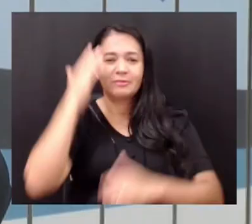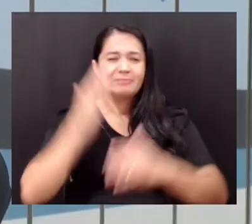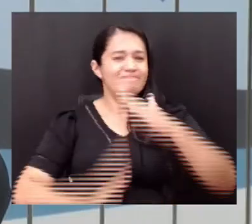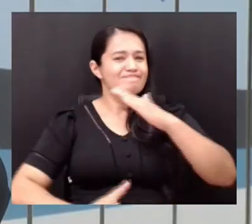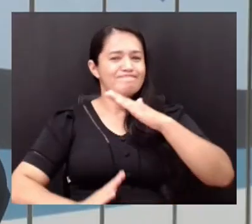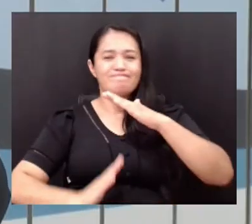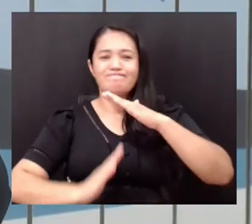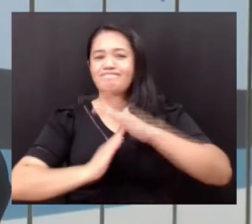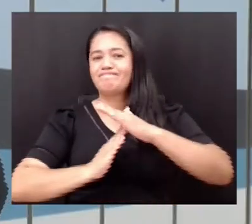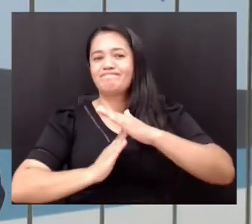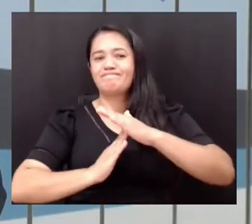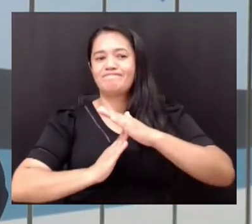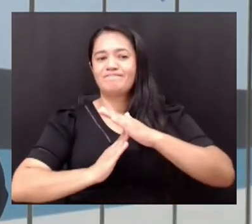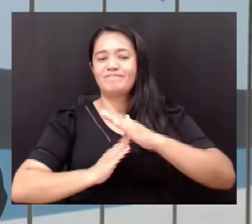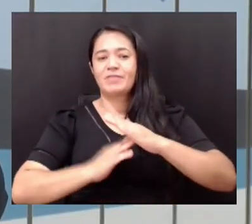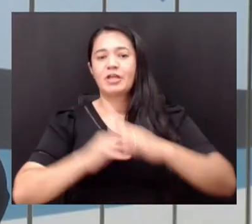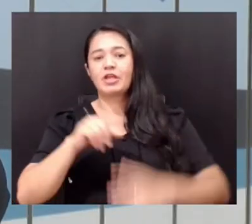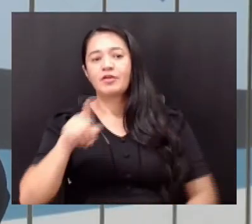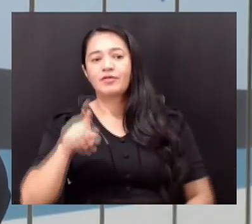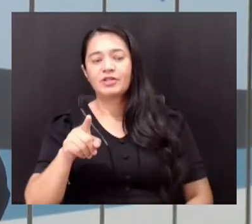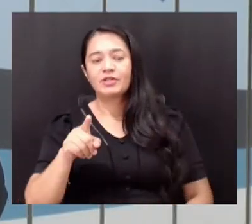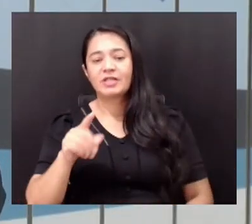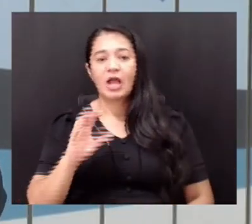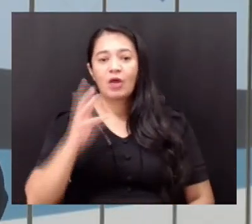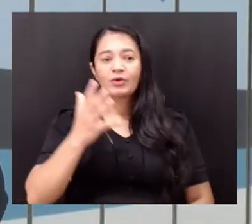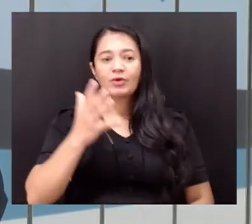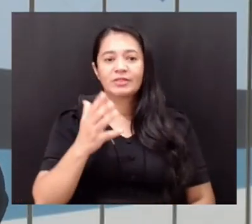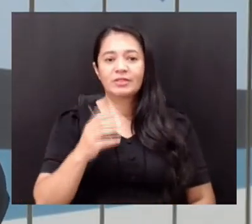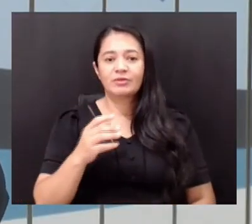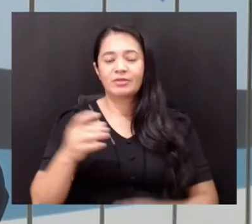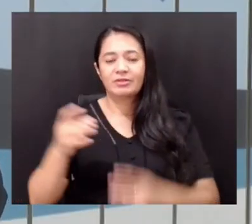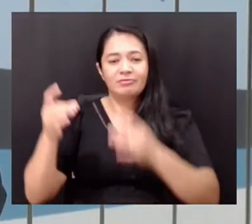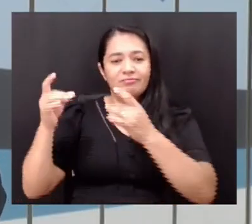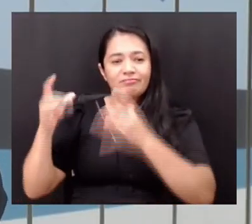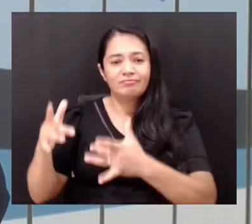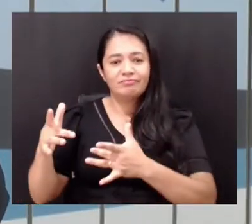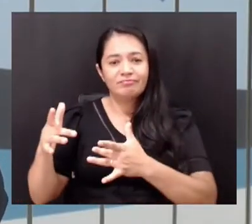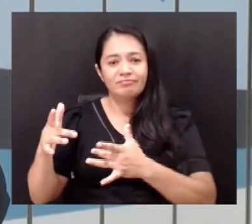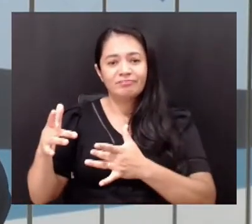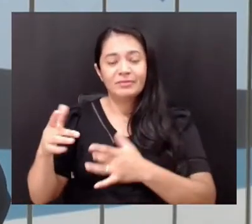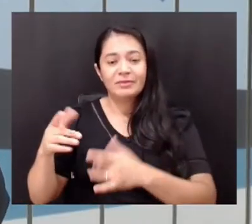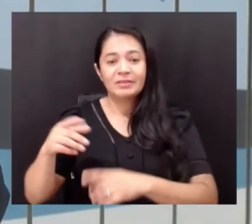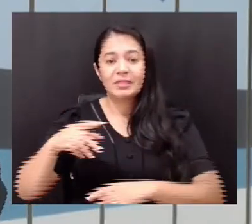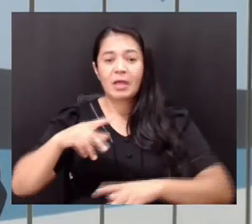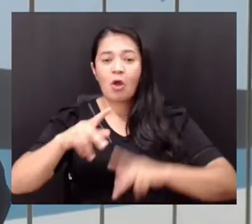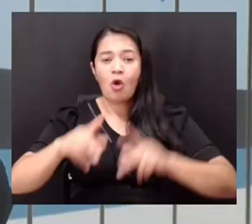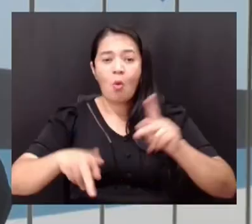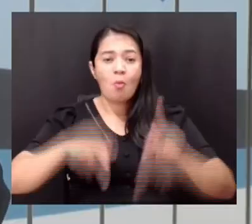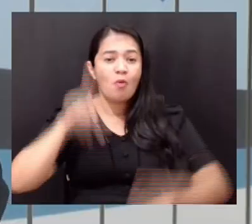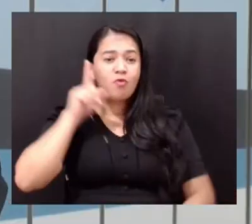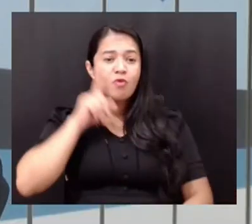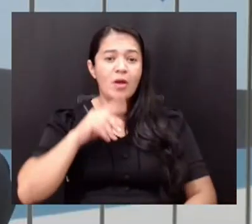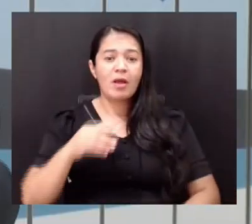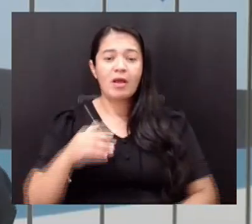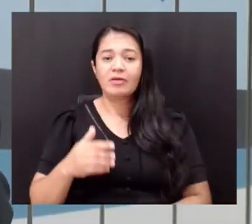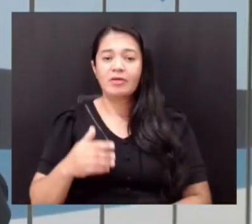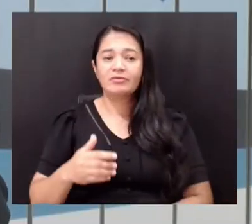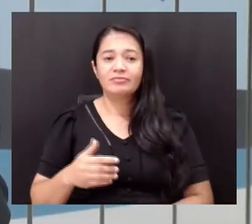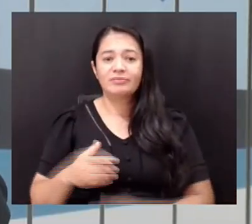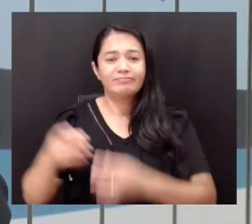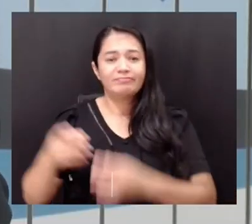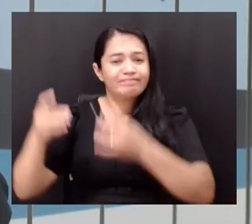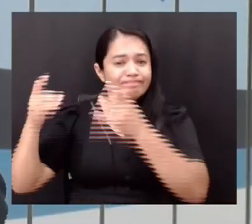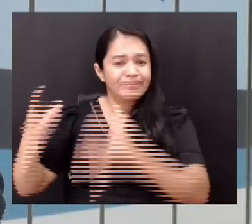você teve o fenômeno da grande renúncia. Milhões de americanos pediram a conta de uma vez sem